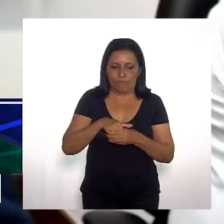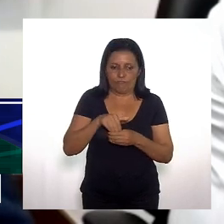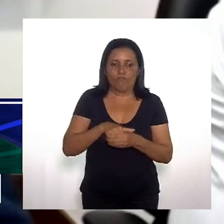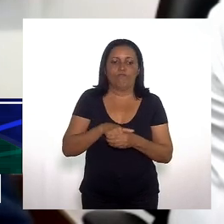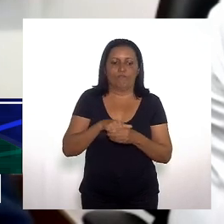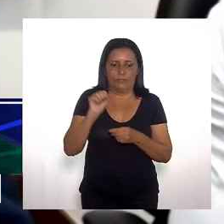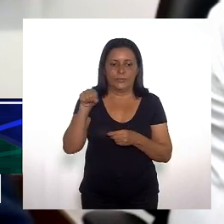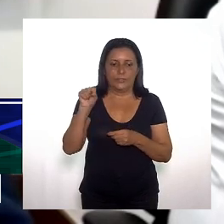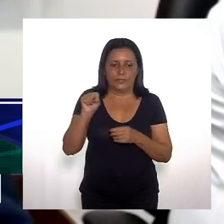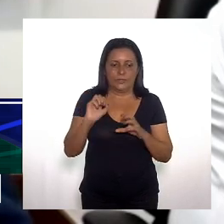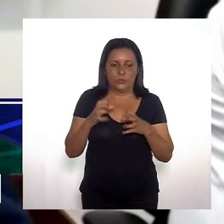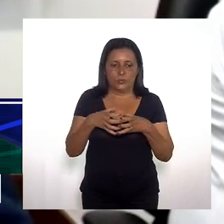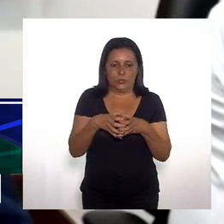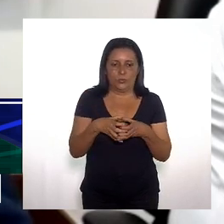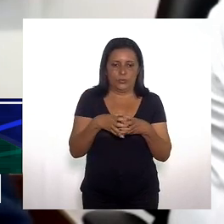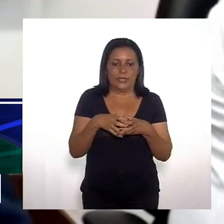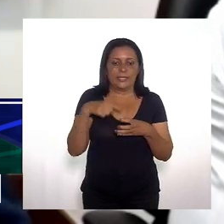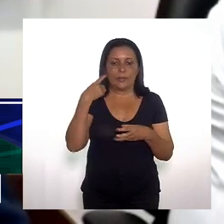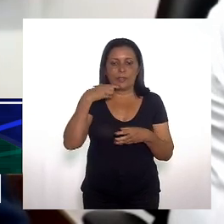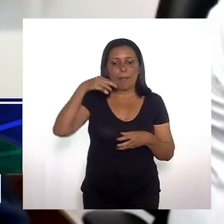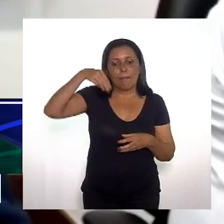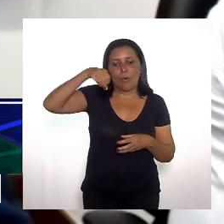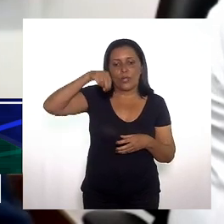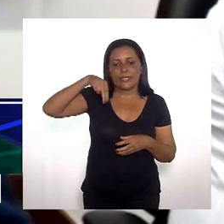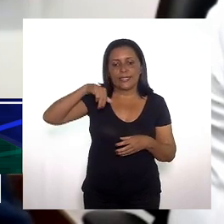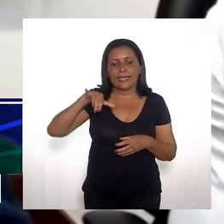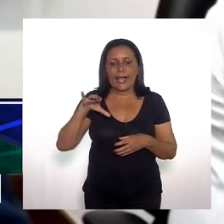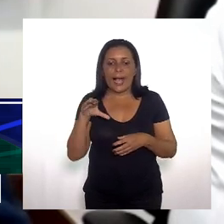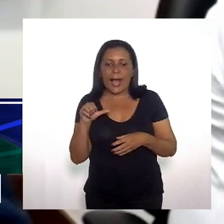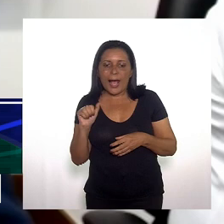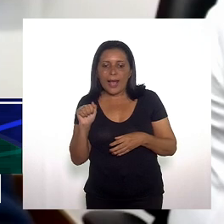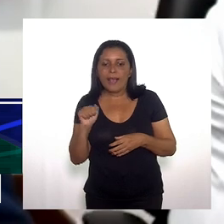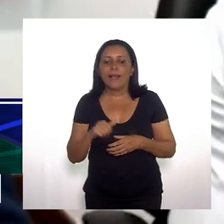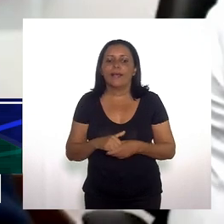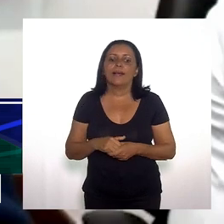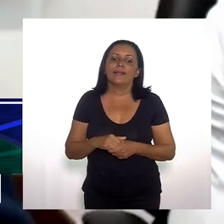grupo. Deputada Mônica Francisco.